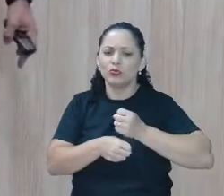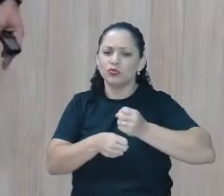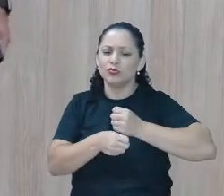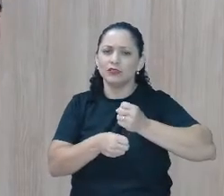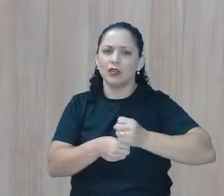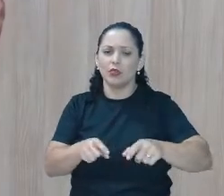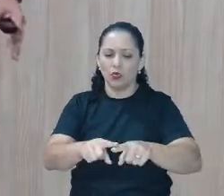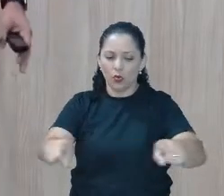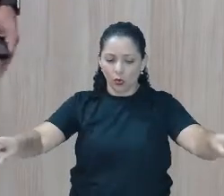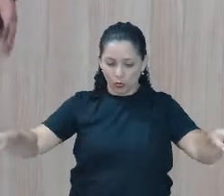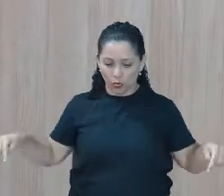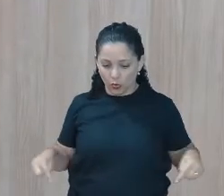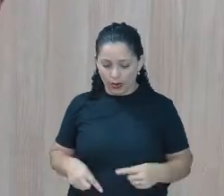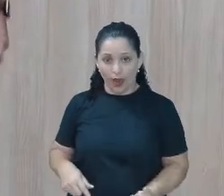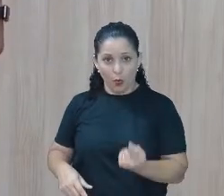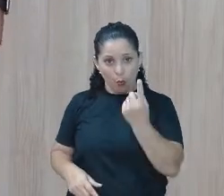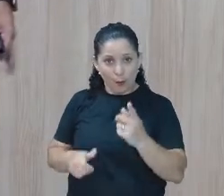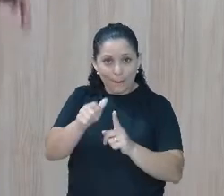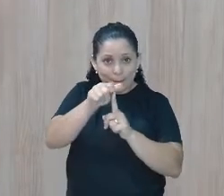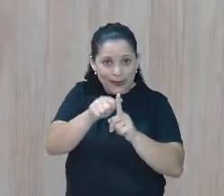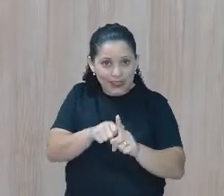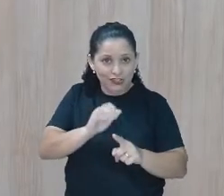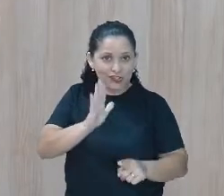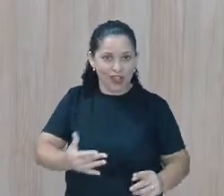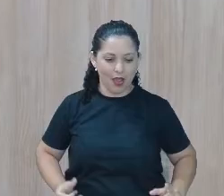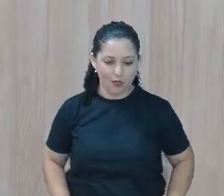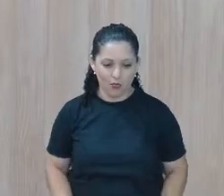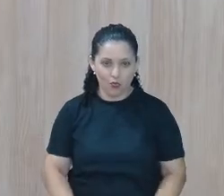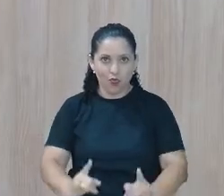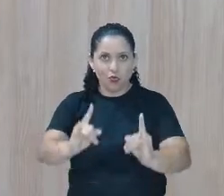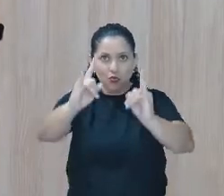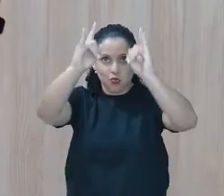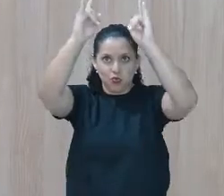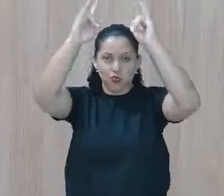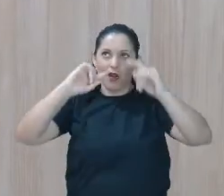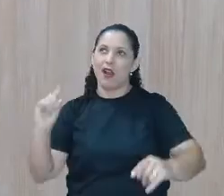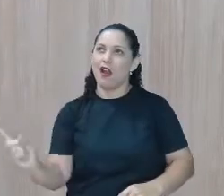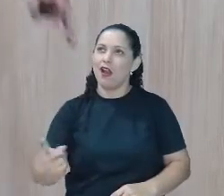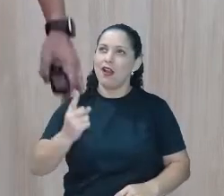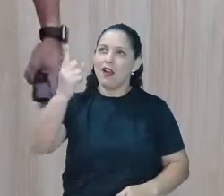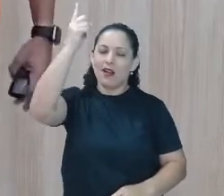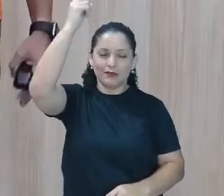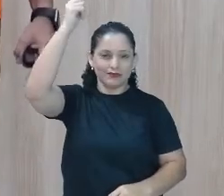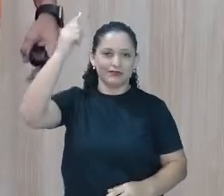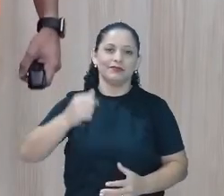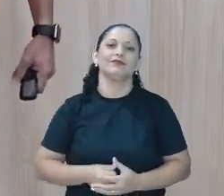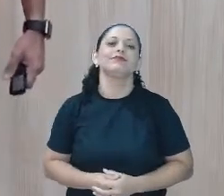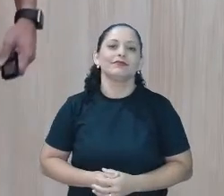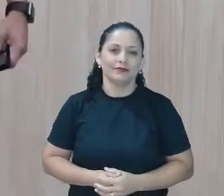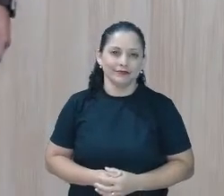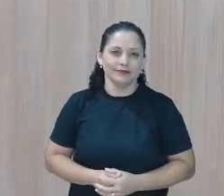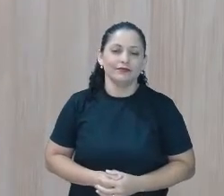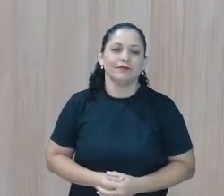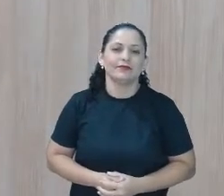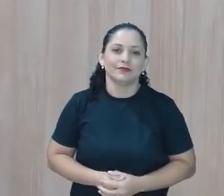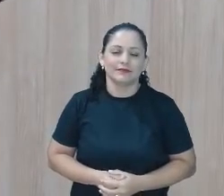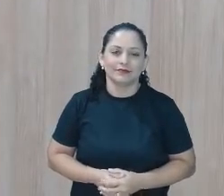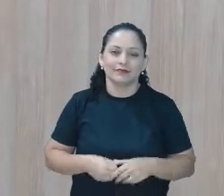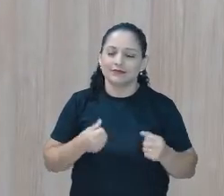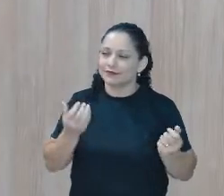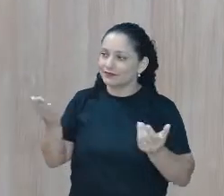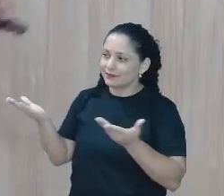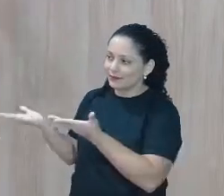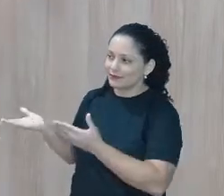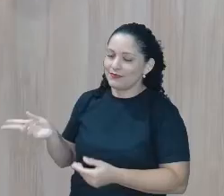só o terreno, não dá um mês não, meu filho, já está tudo lá em cima, demora mais a parte de acabamento. Dini,